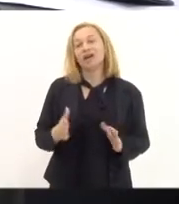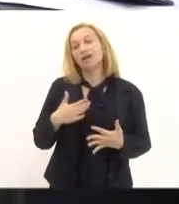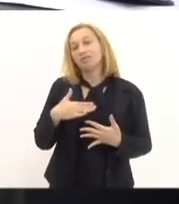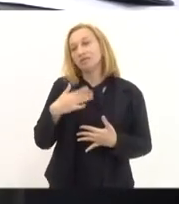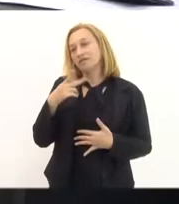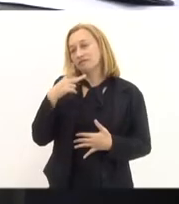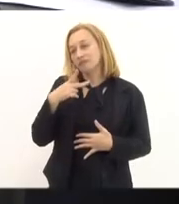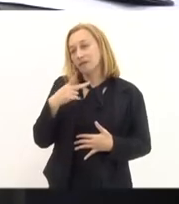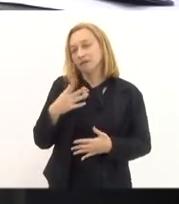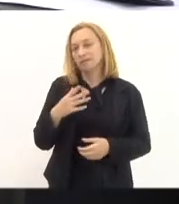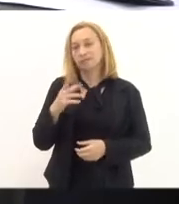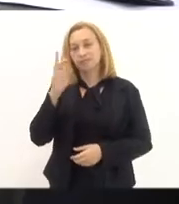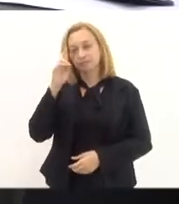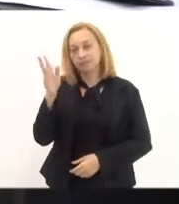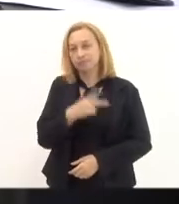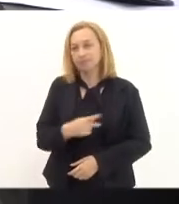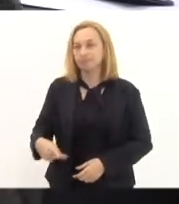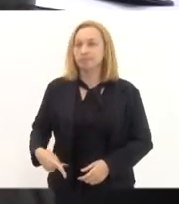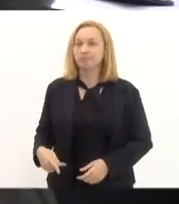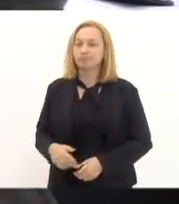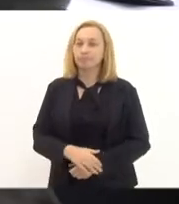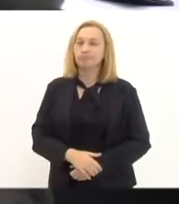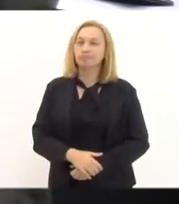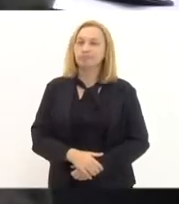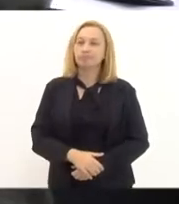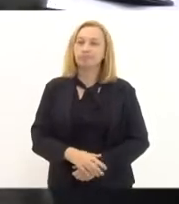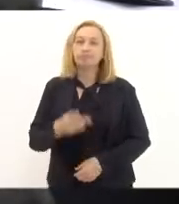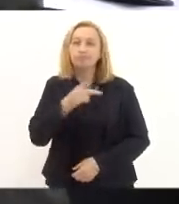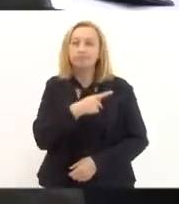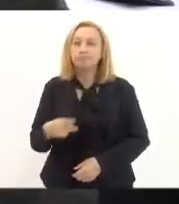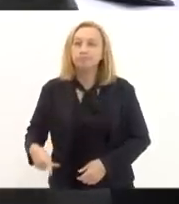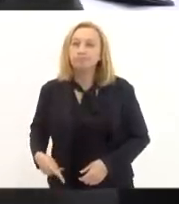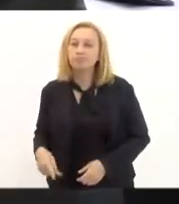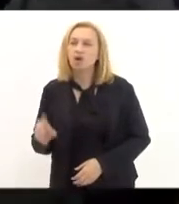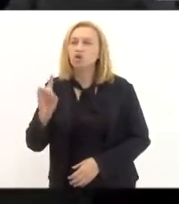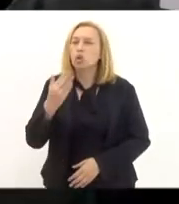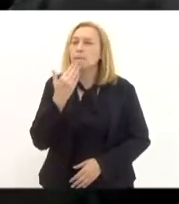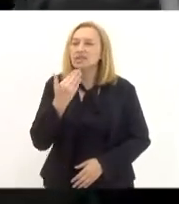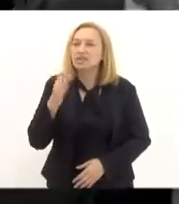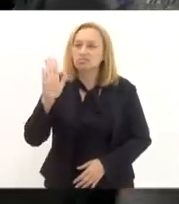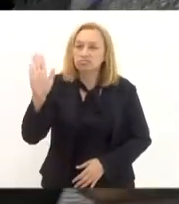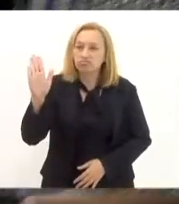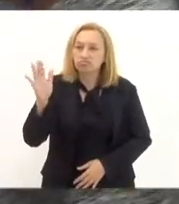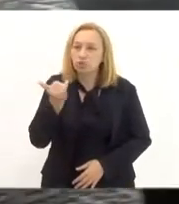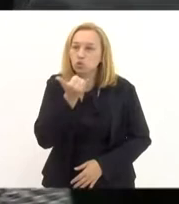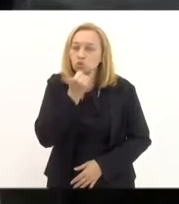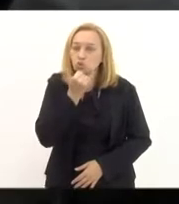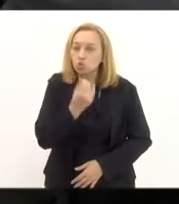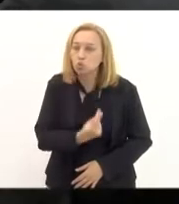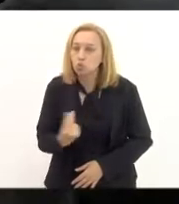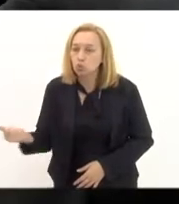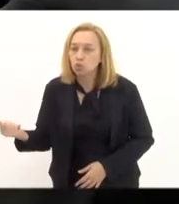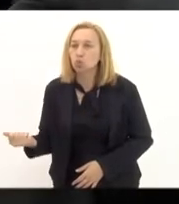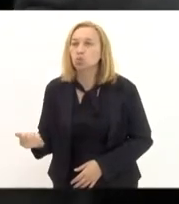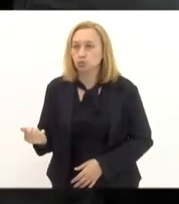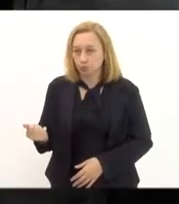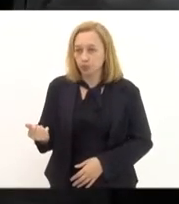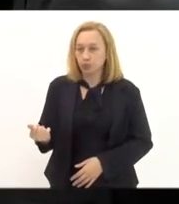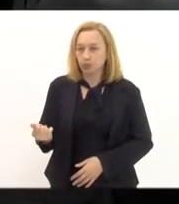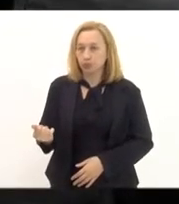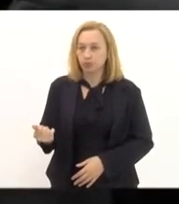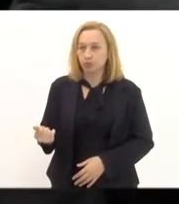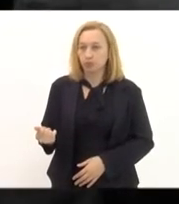sugestões senhora Presidente a se fazer pois não diga só pedir desculpas por Jorge problema representar e